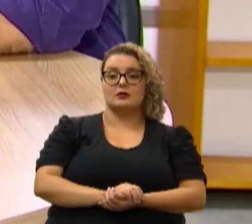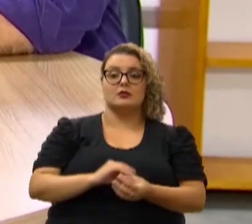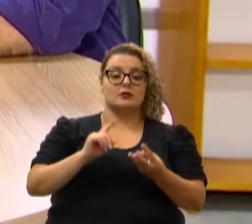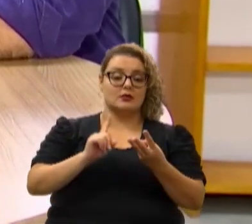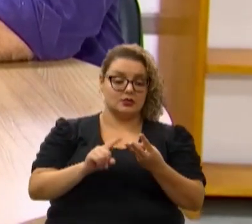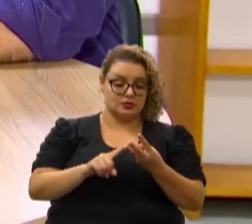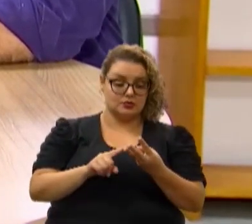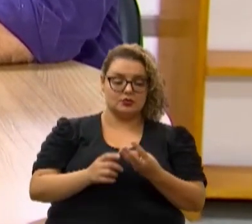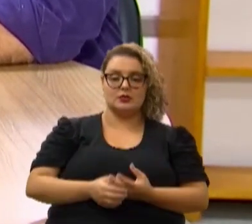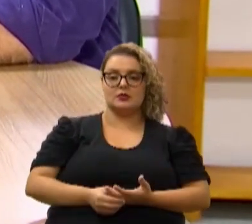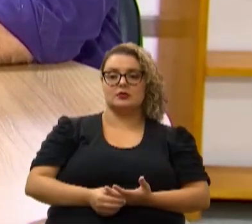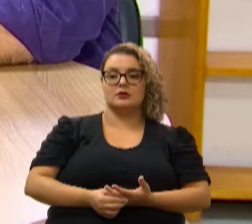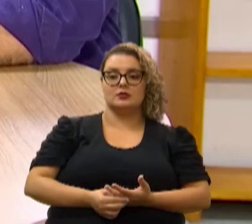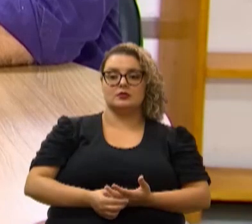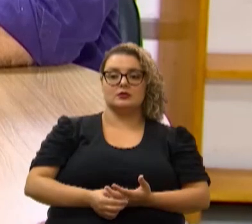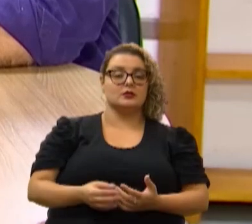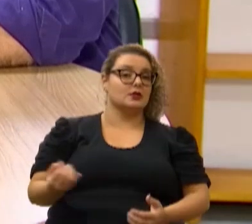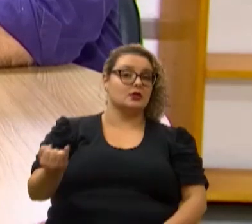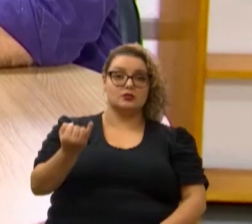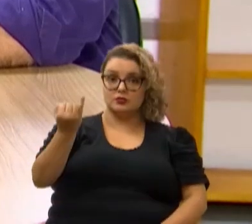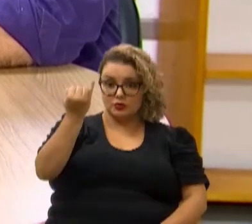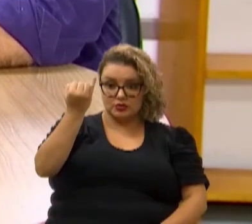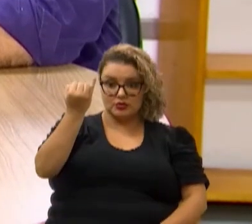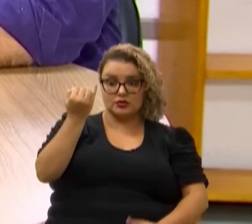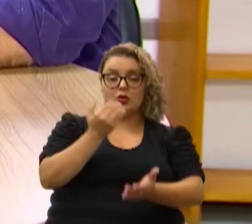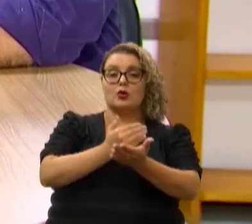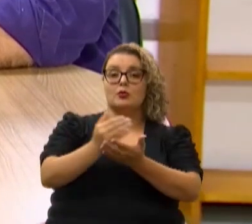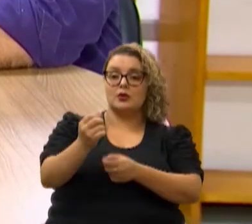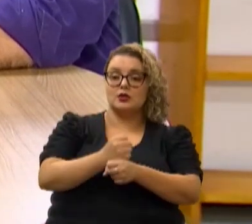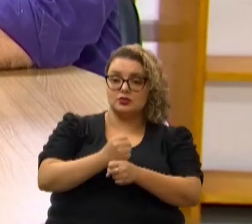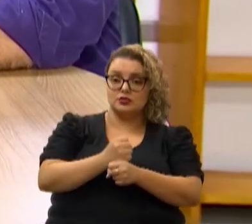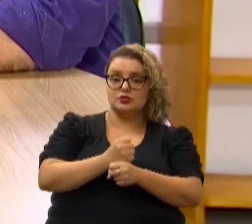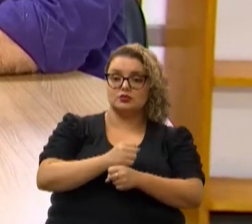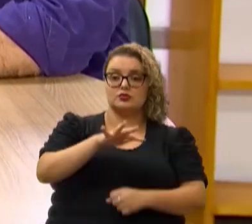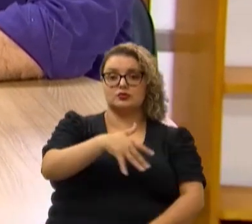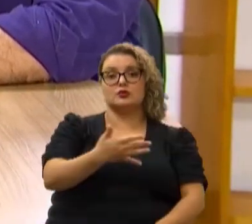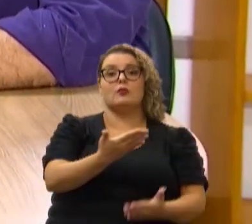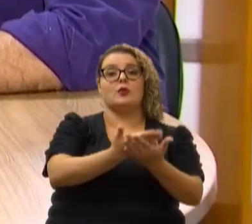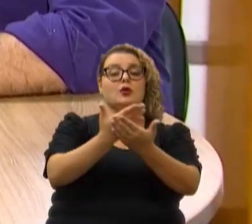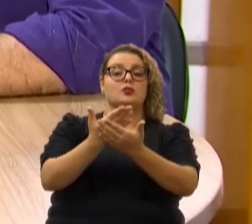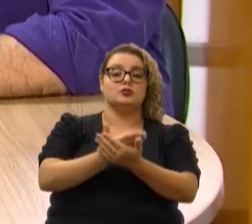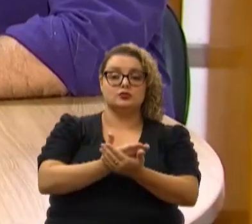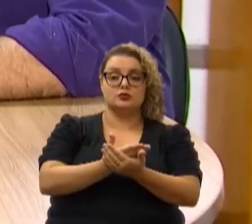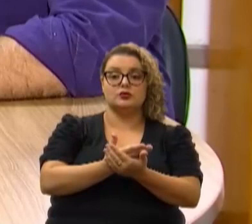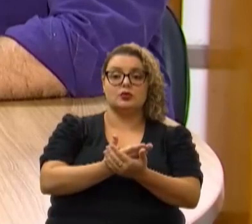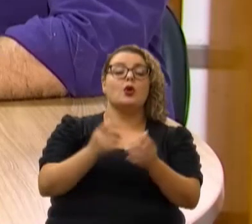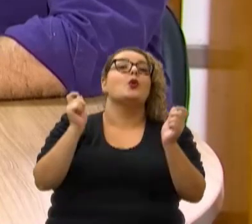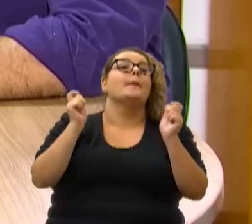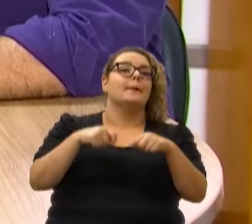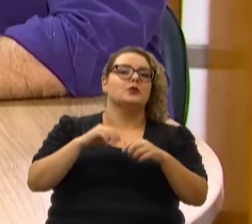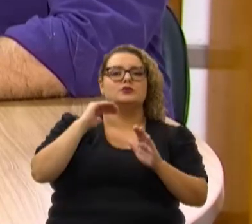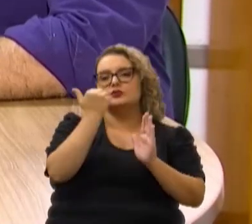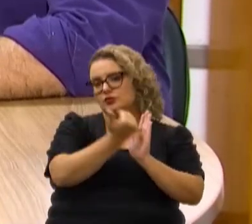Outro ponto que é fundamental, iniciar o ano com um plano de estudos possível de